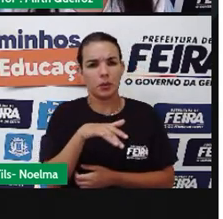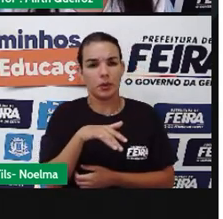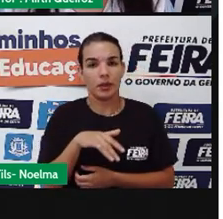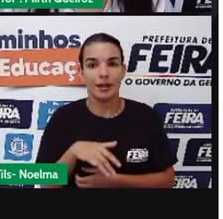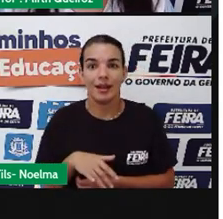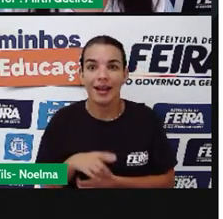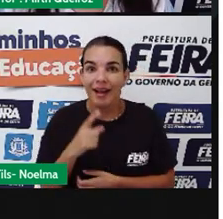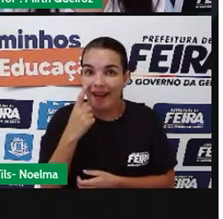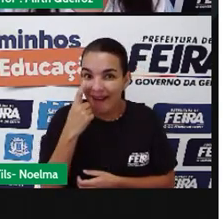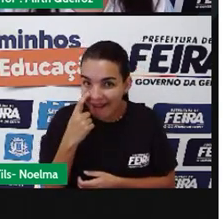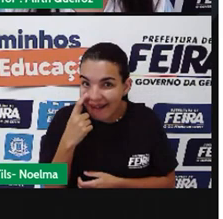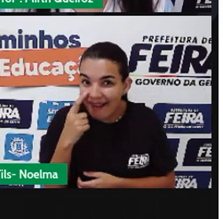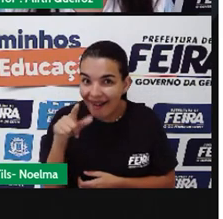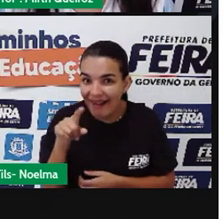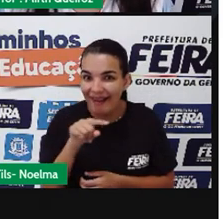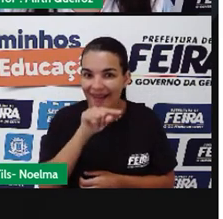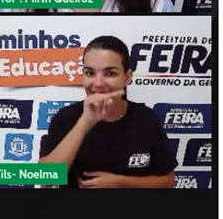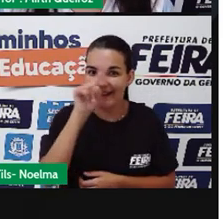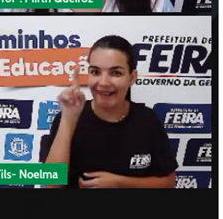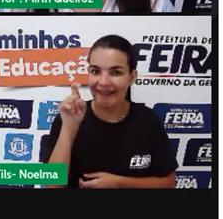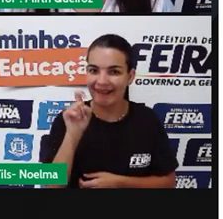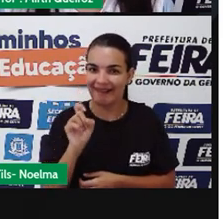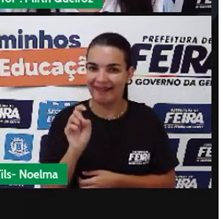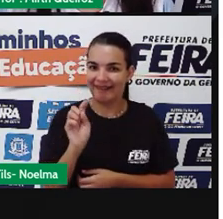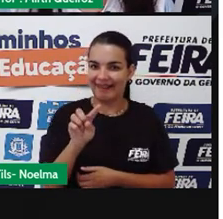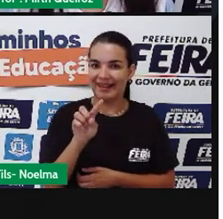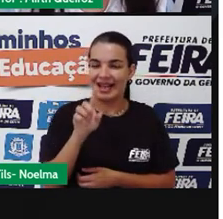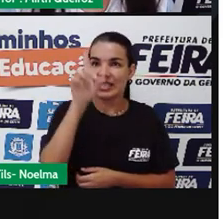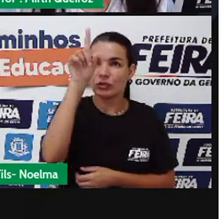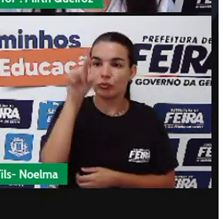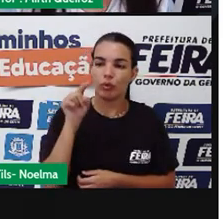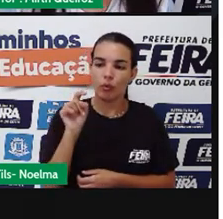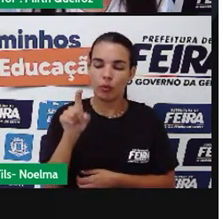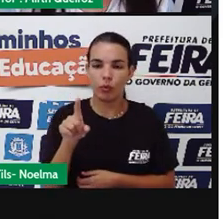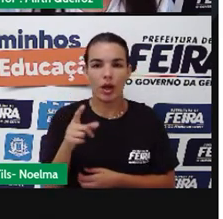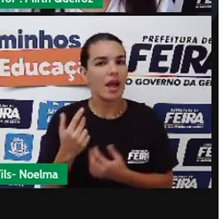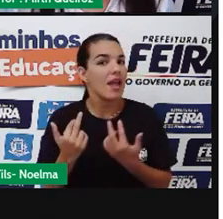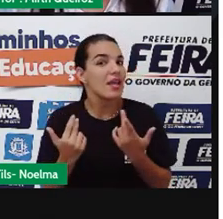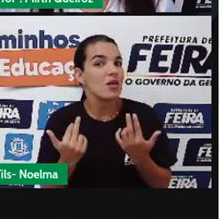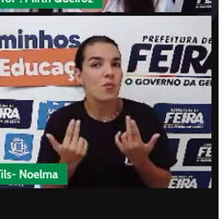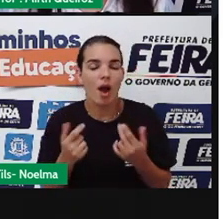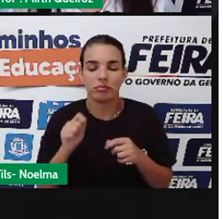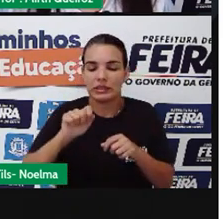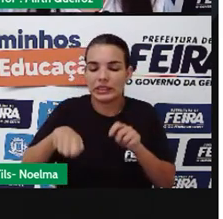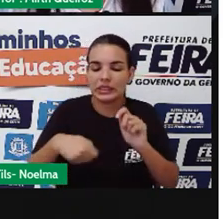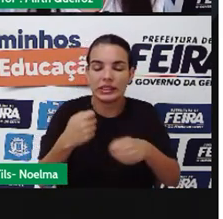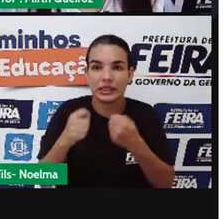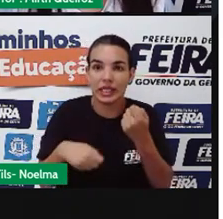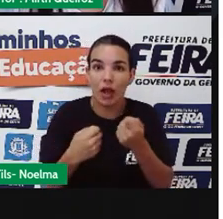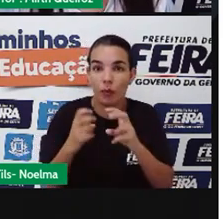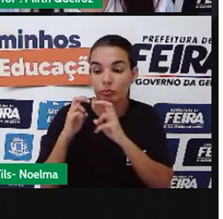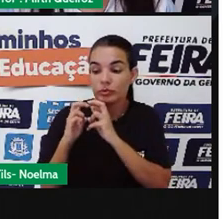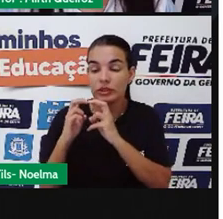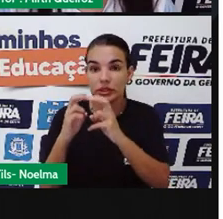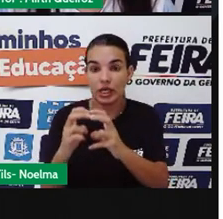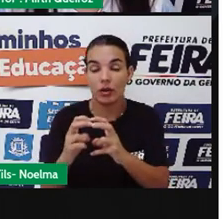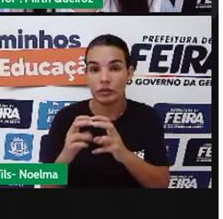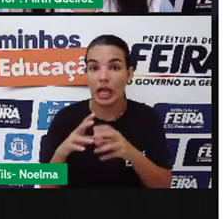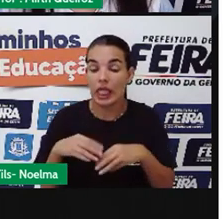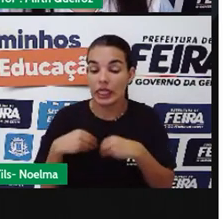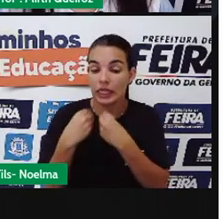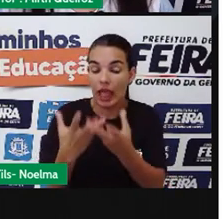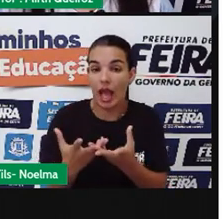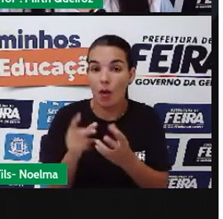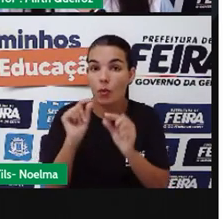a pontuação, assim como os sinais de trânsito, serve para organizar